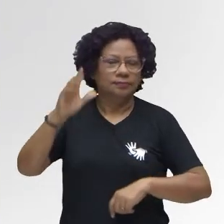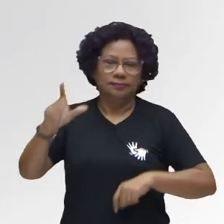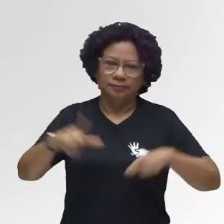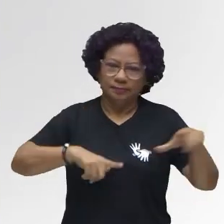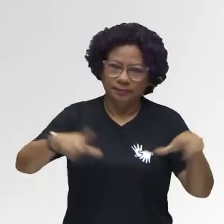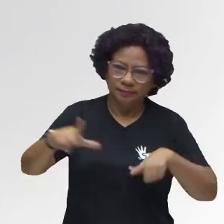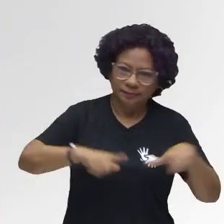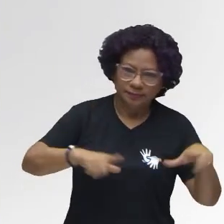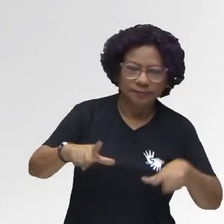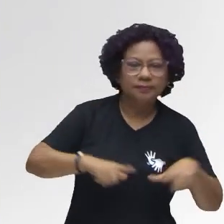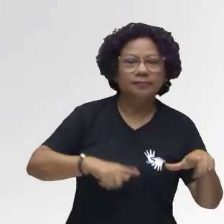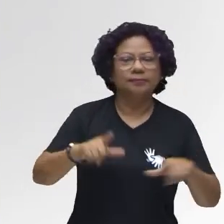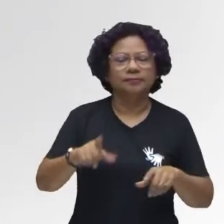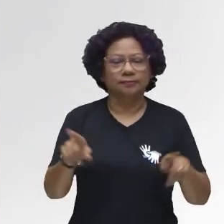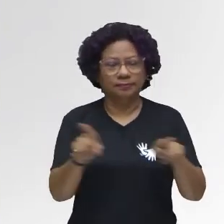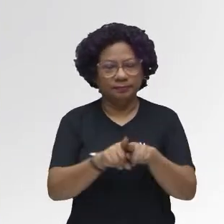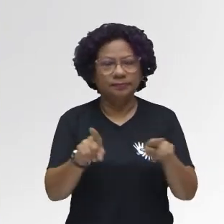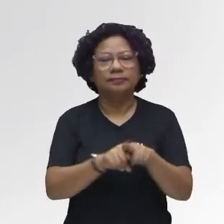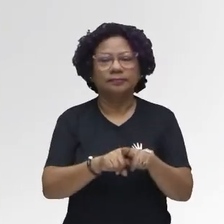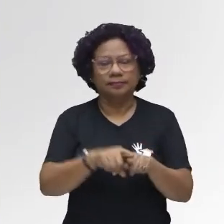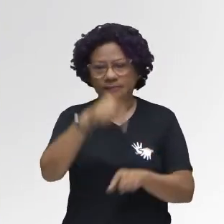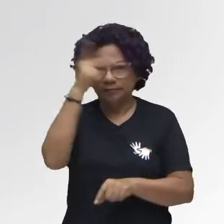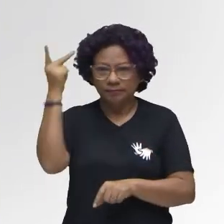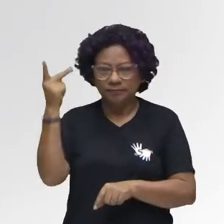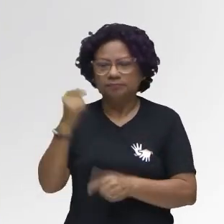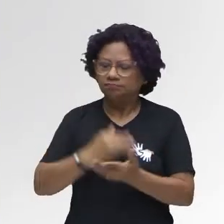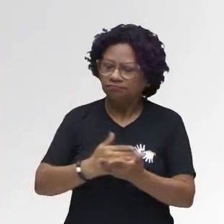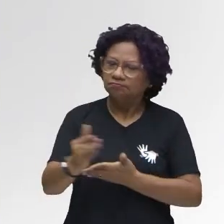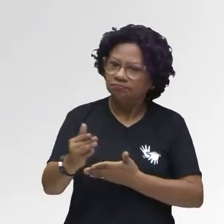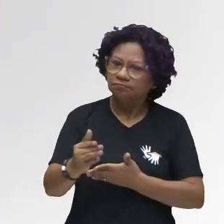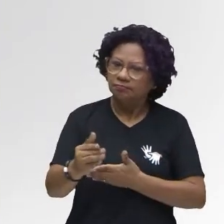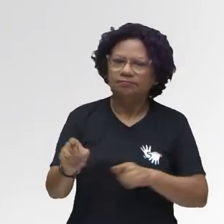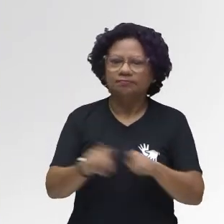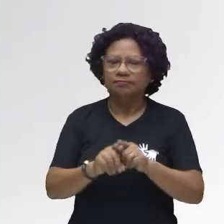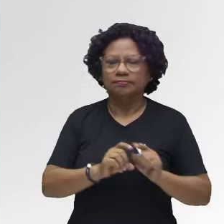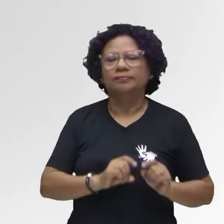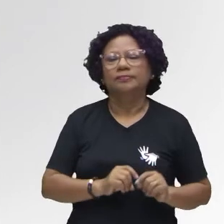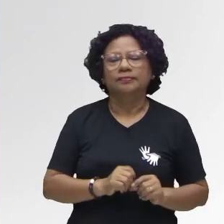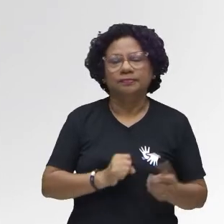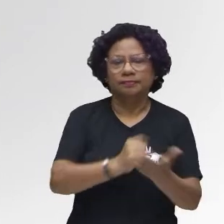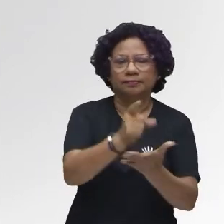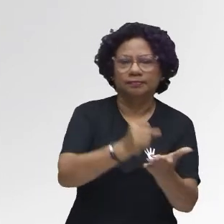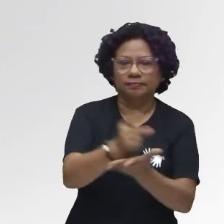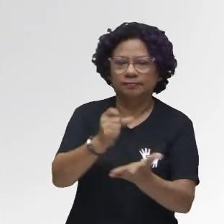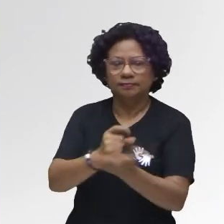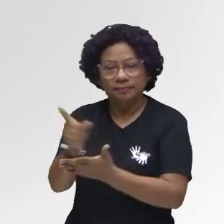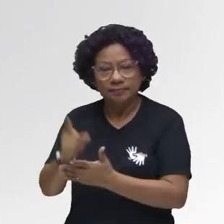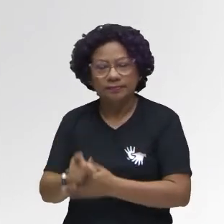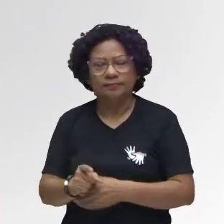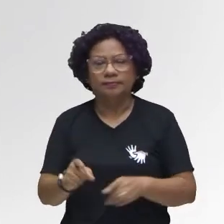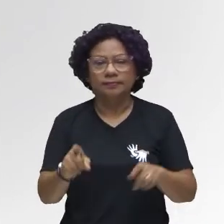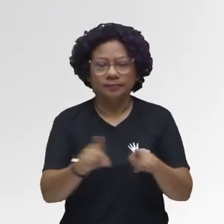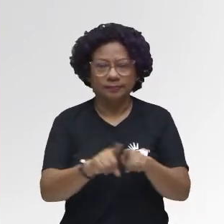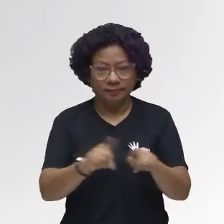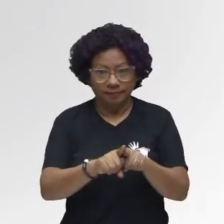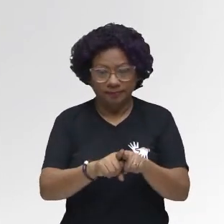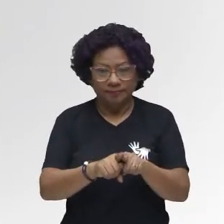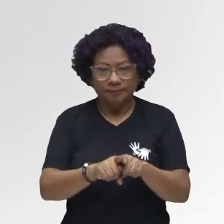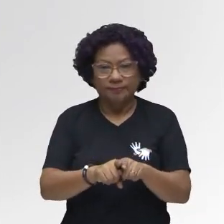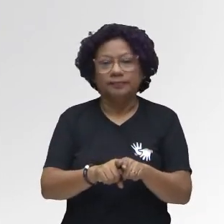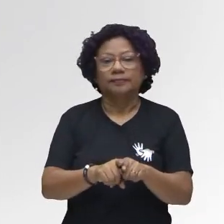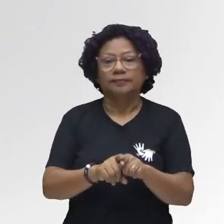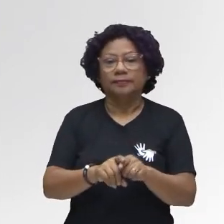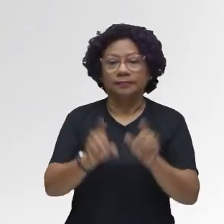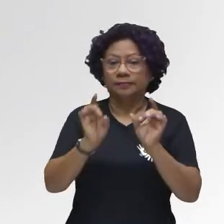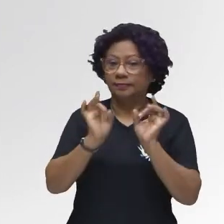produzidos, o aumento também dos consumidores. Vai reduzir as importações, porque antes ele precisava comprar da